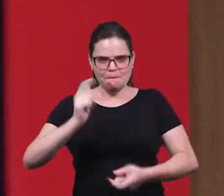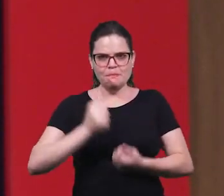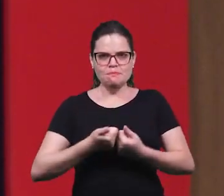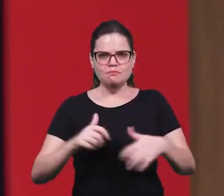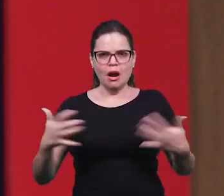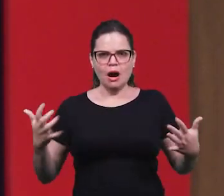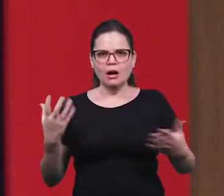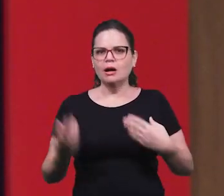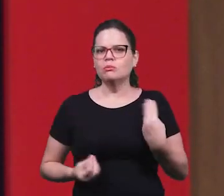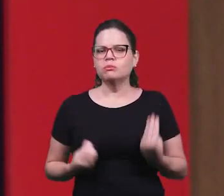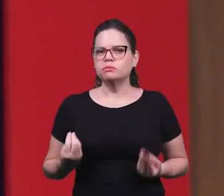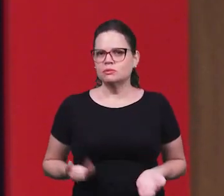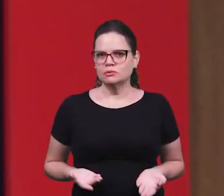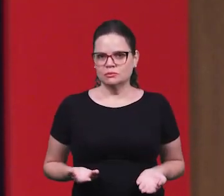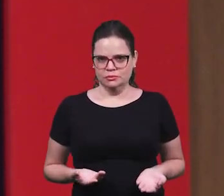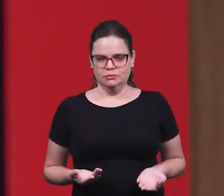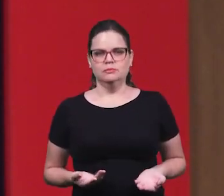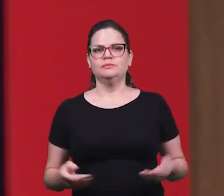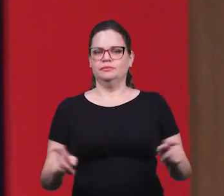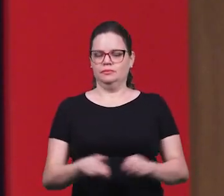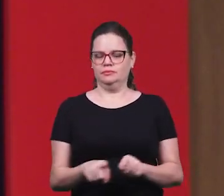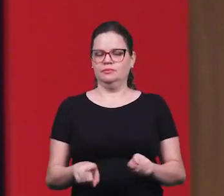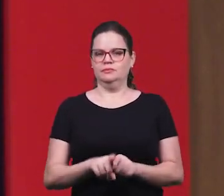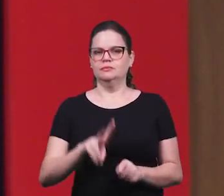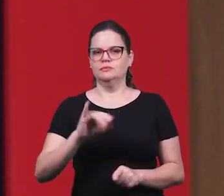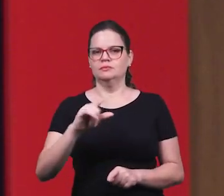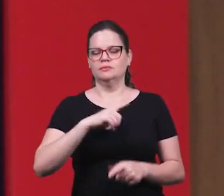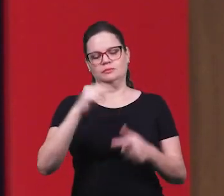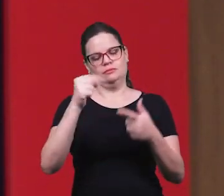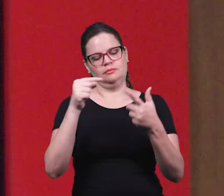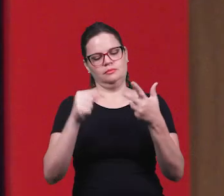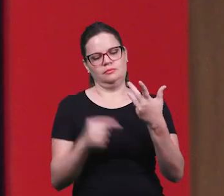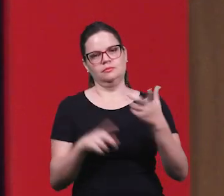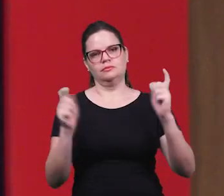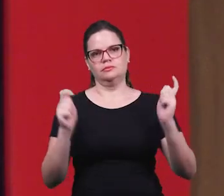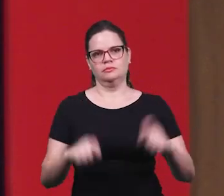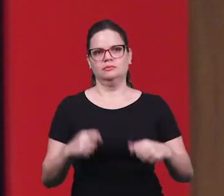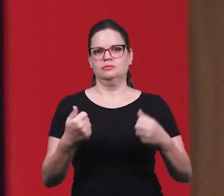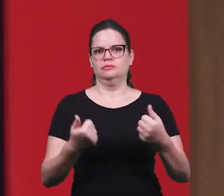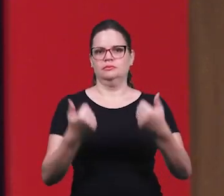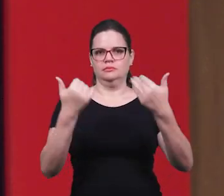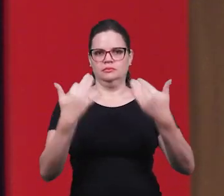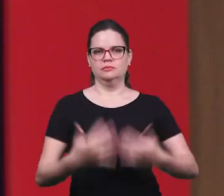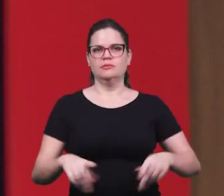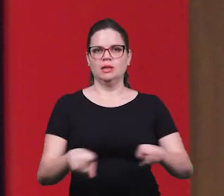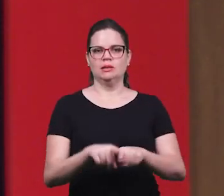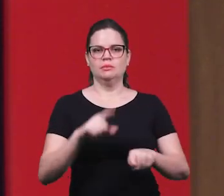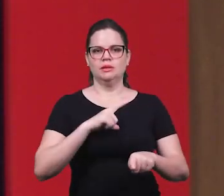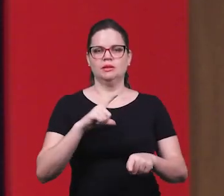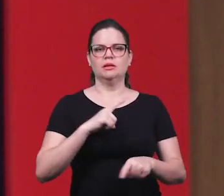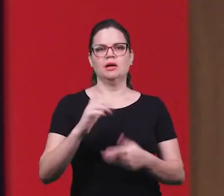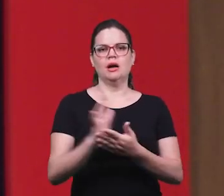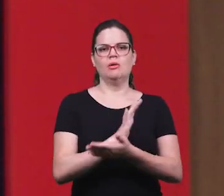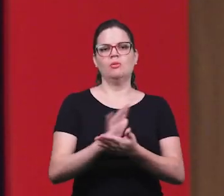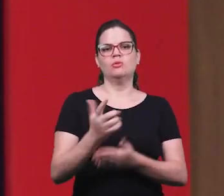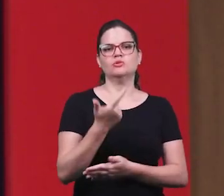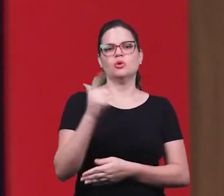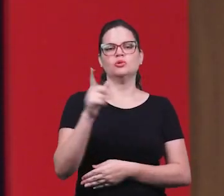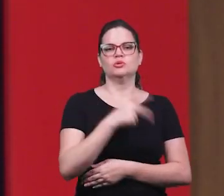aspectos bem importantes que nós podemos trabalhar aqui. Nós, inclusive, teremos a participação, né, de alguns outros pastores